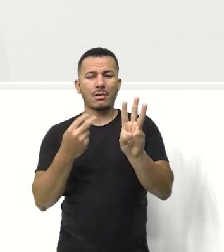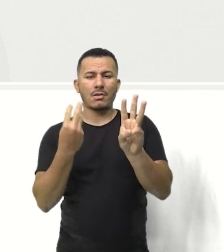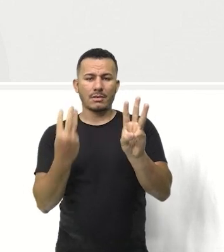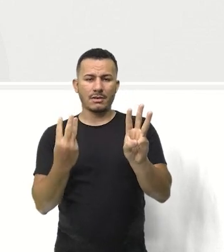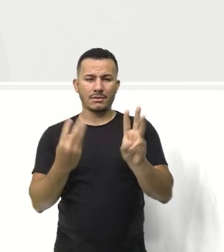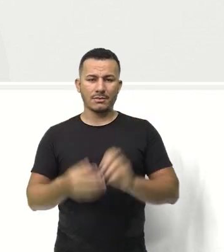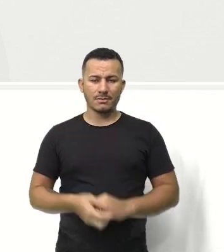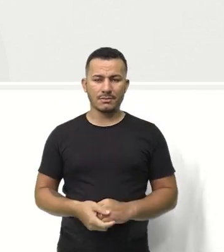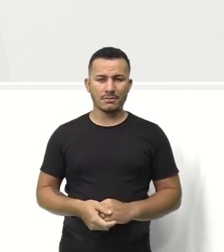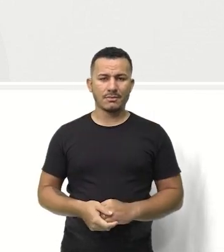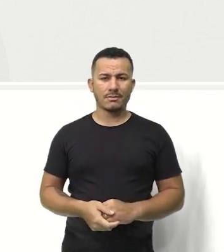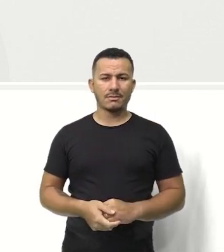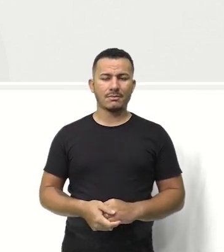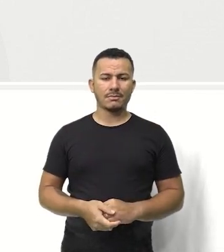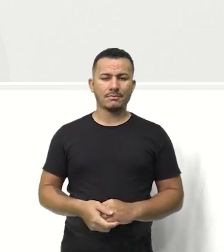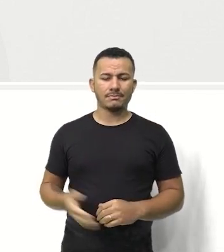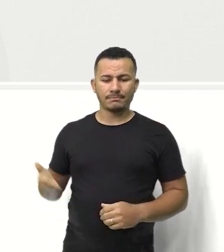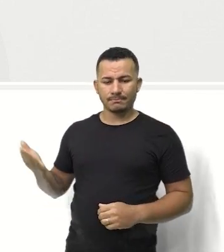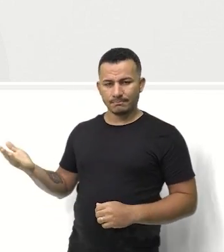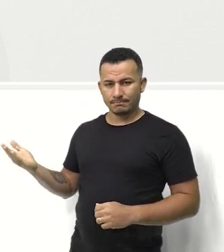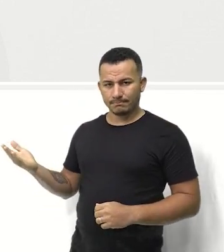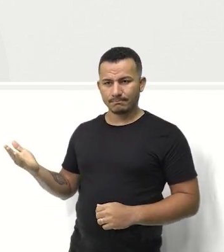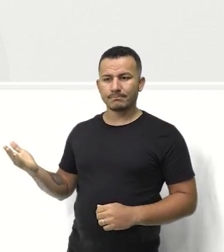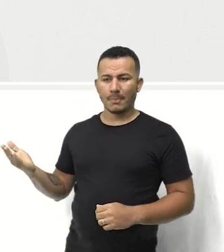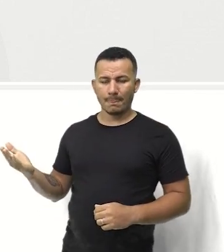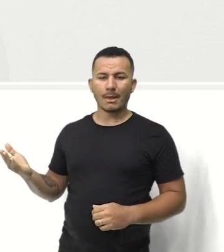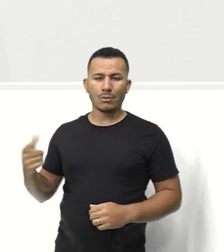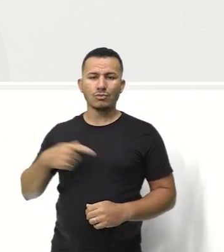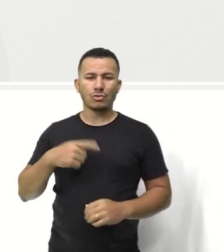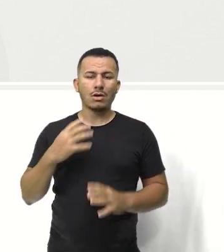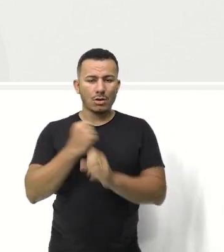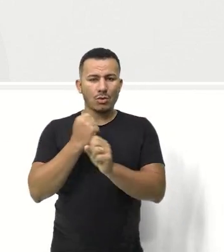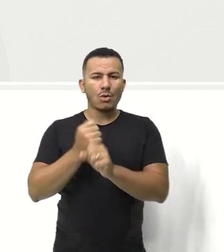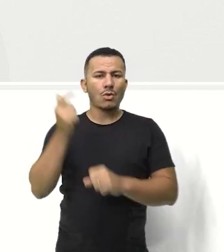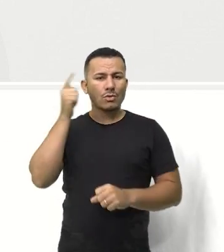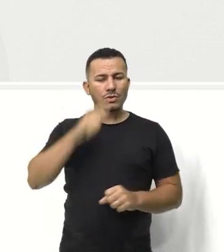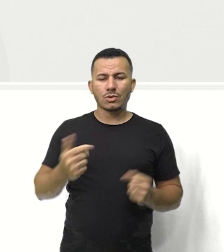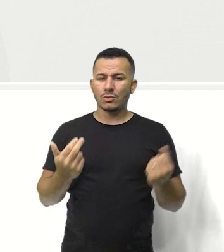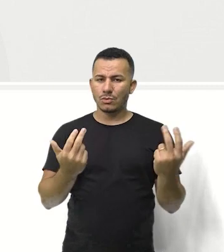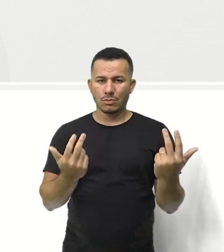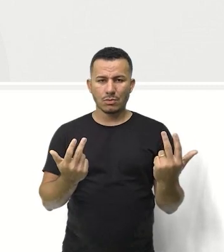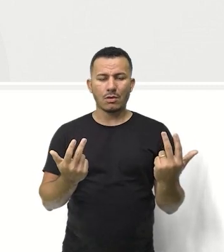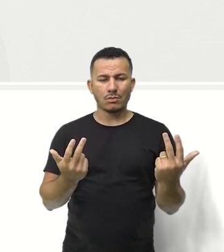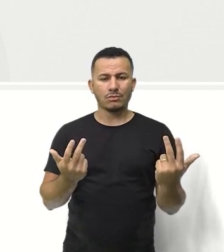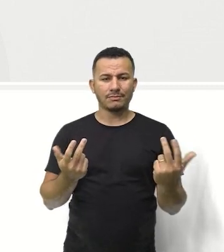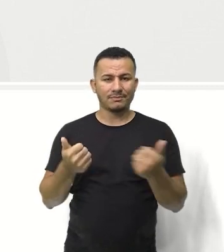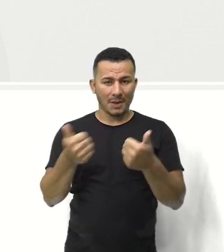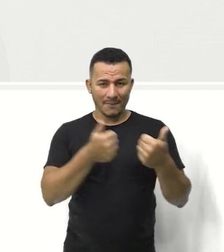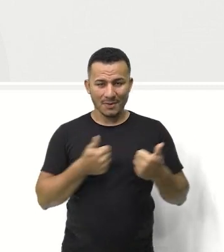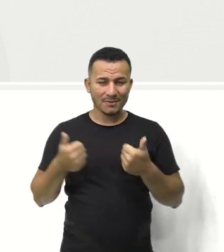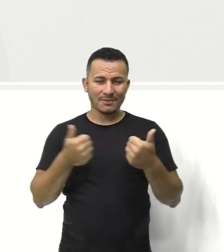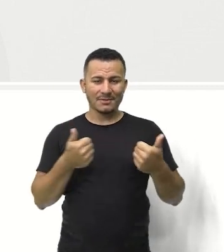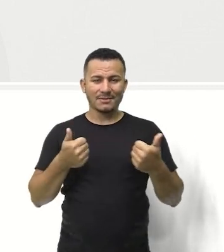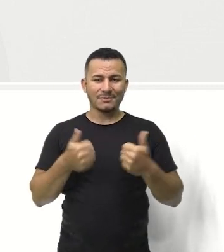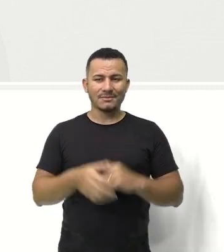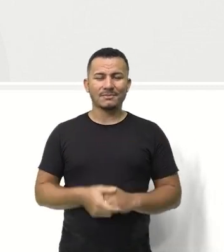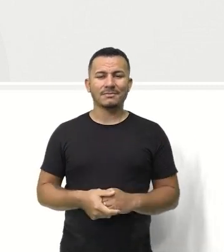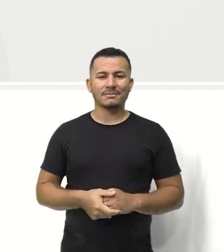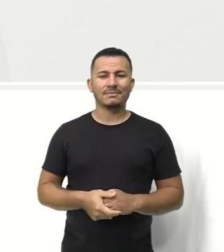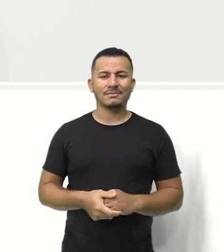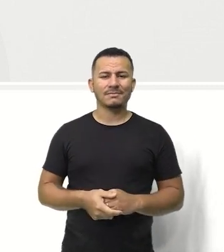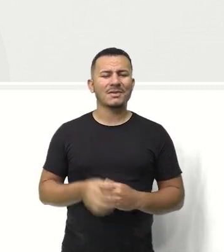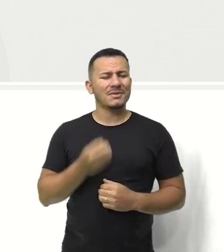dar 3. Esse é o valor do W nesta equação. Ela foi equacionada exatamente